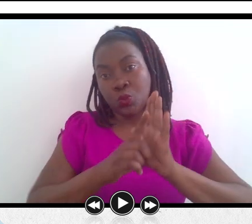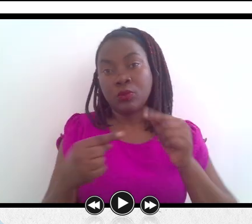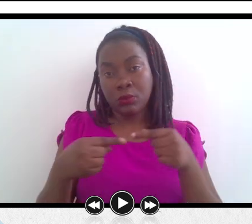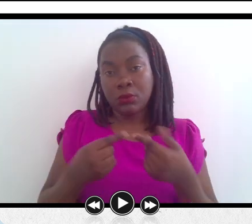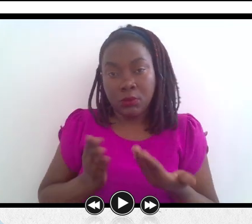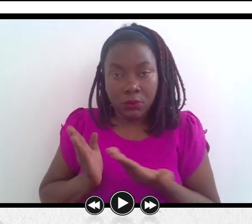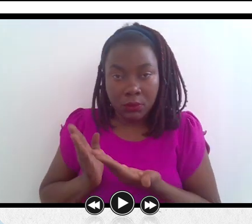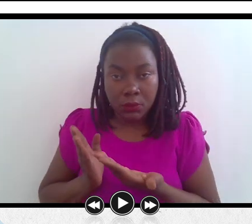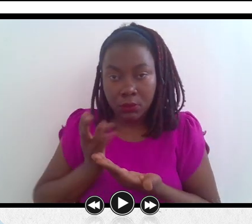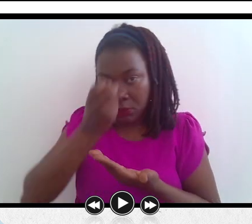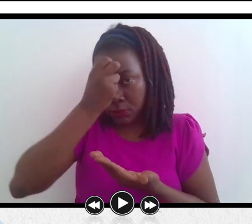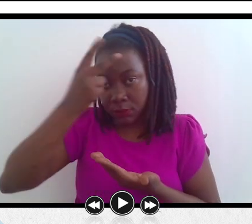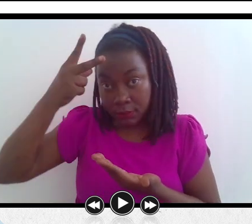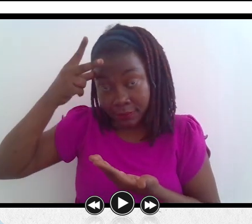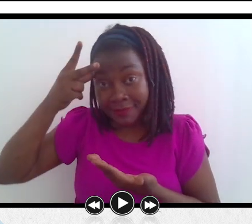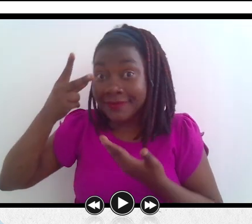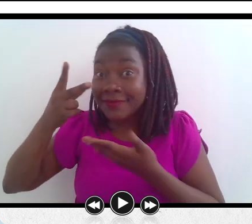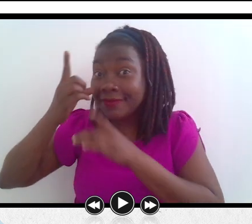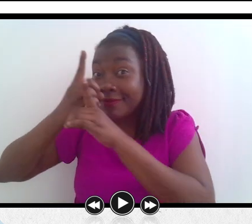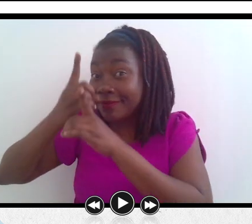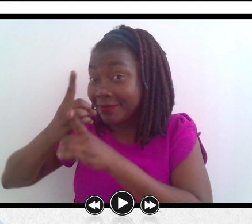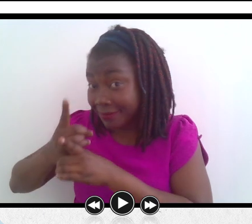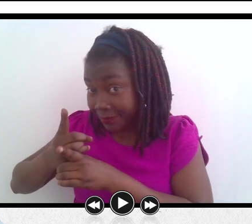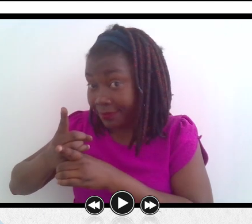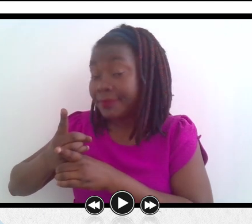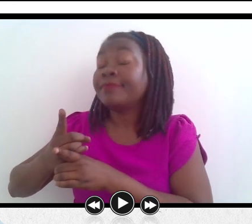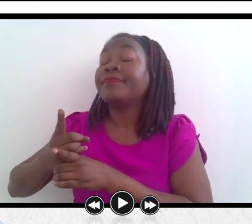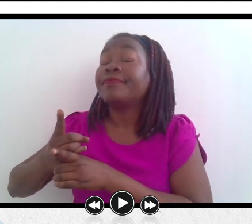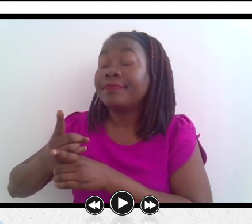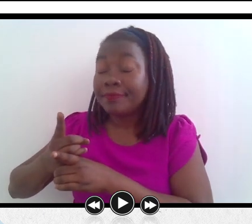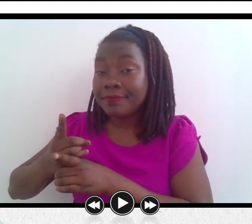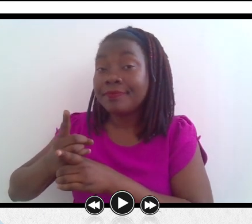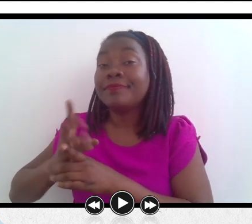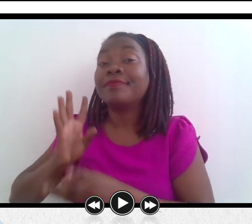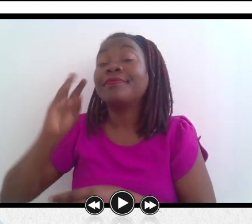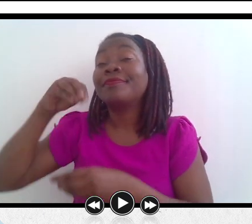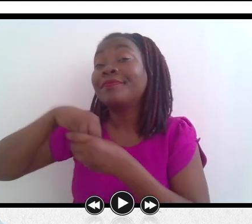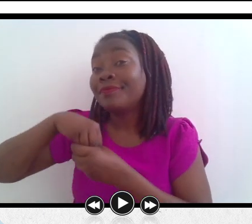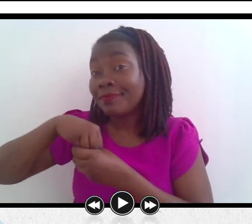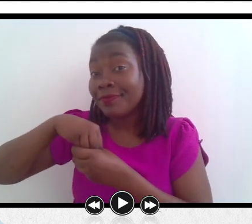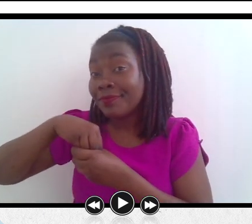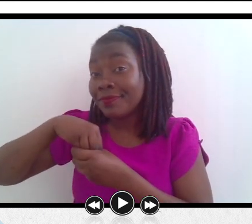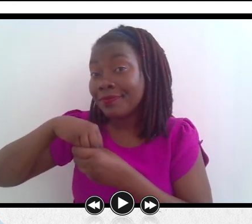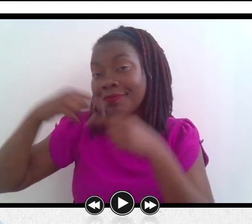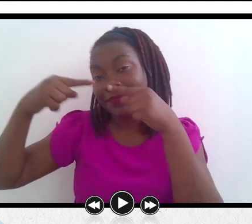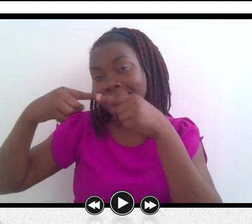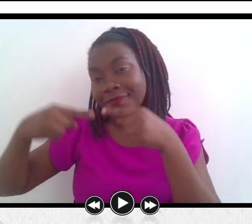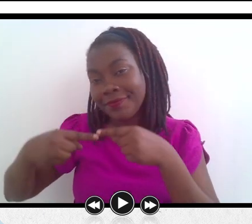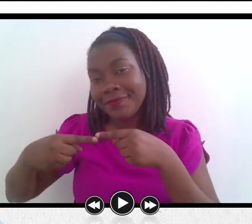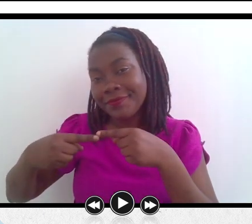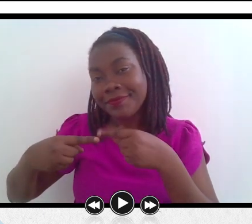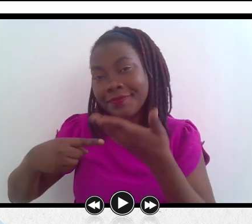caso, municipal. Esse diagnóstico, ele se constitui, de acordo com essa figurinha que